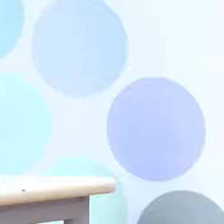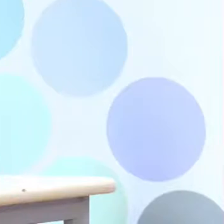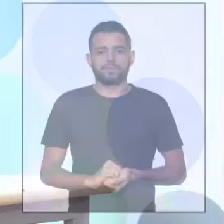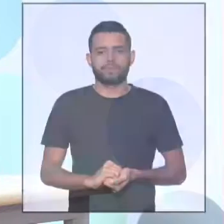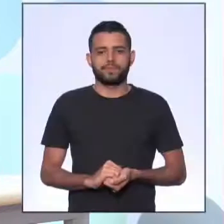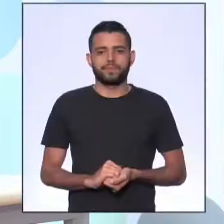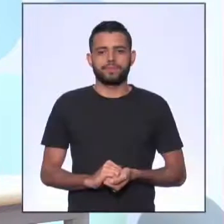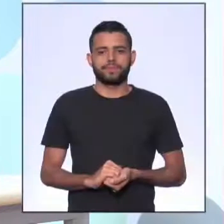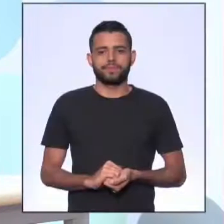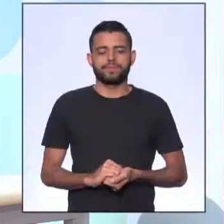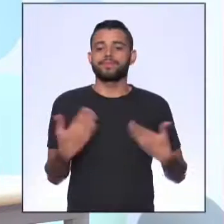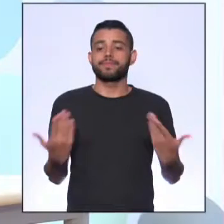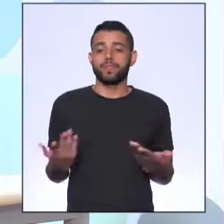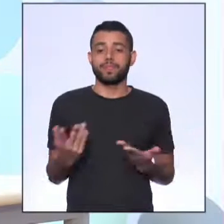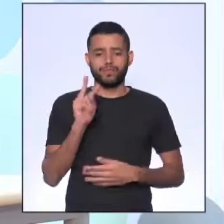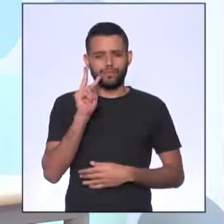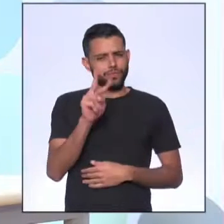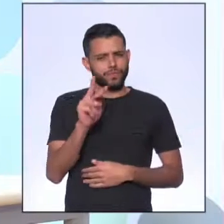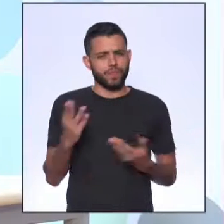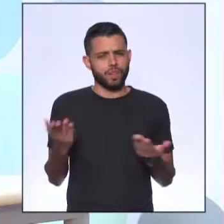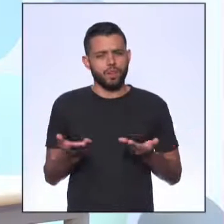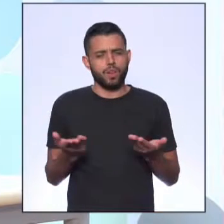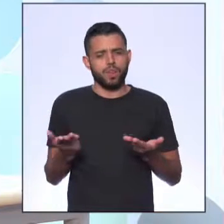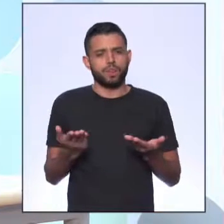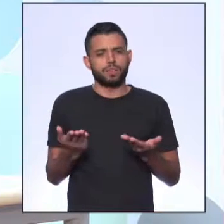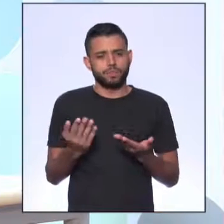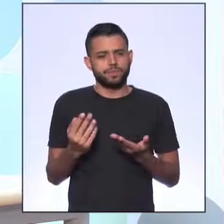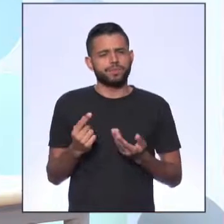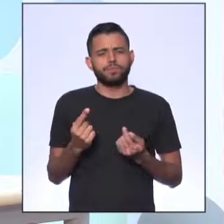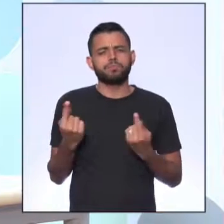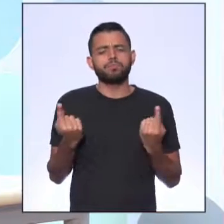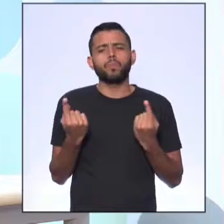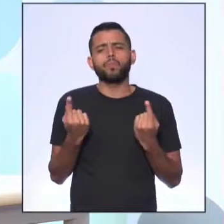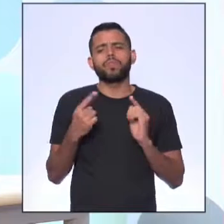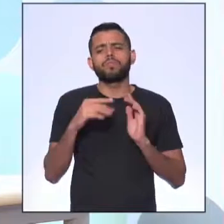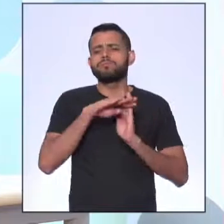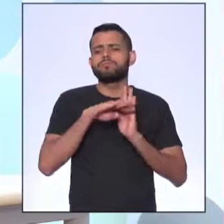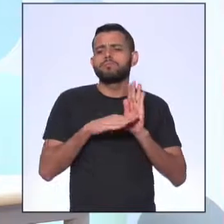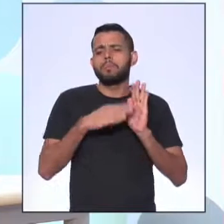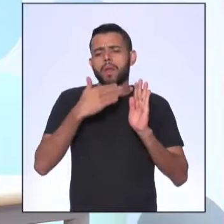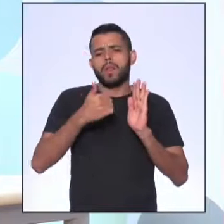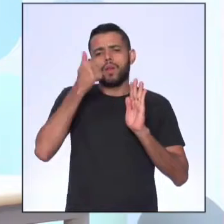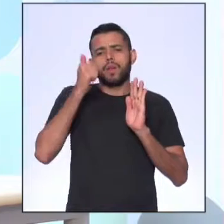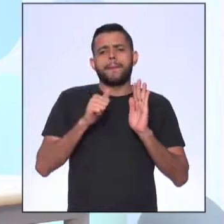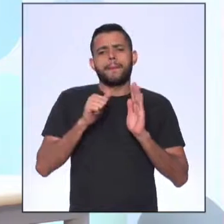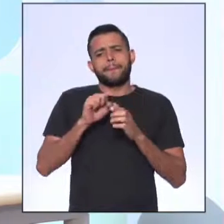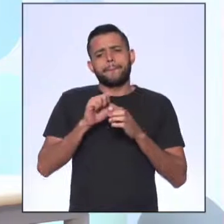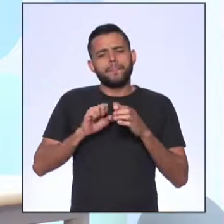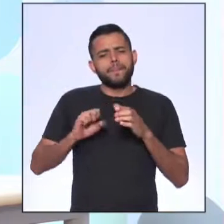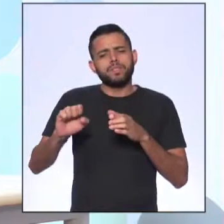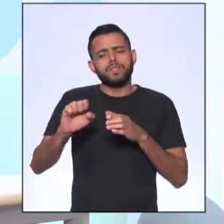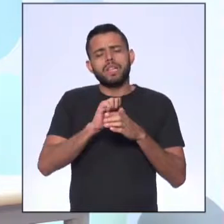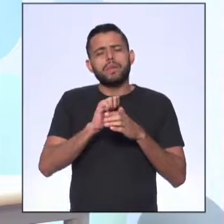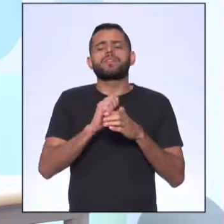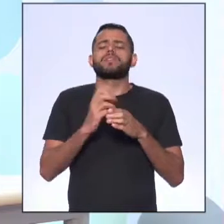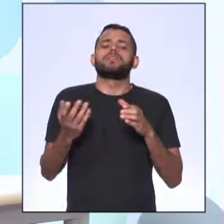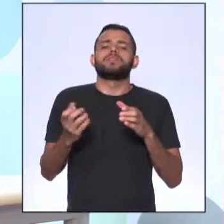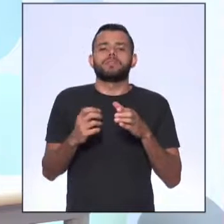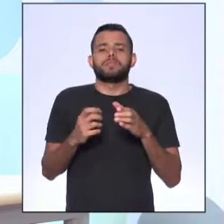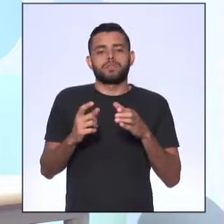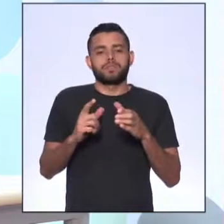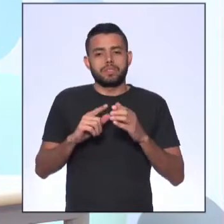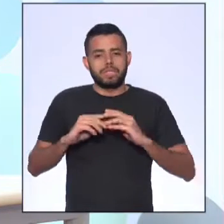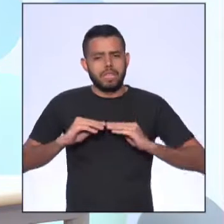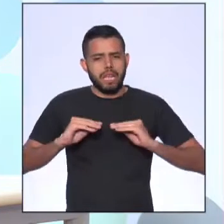Então, como nós acabamos de ver, né, qual a melhor definição para ecossistema terrestre aquático? A maioria de vocês respondeu